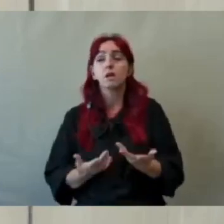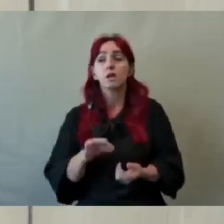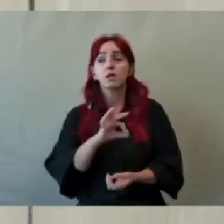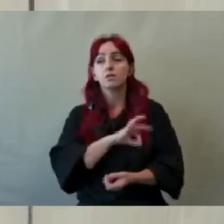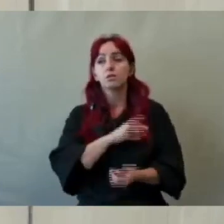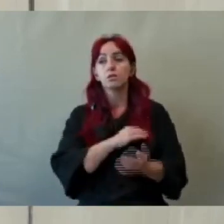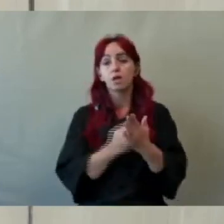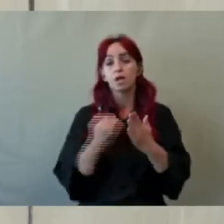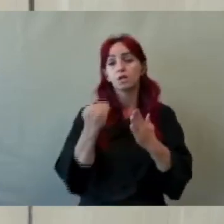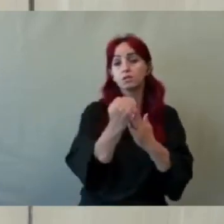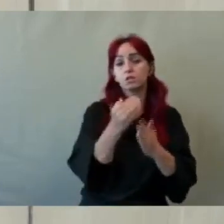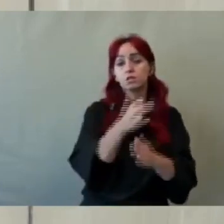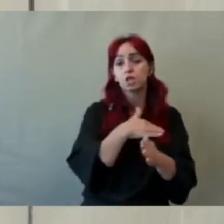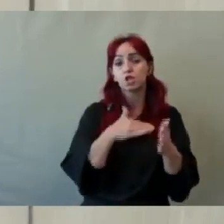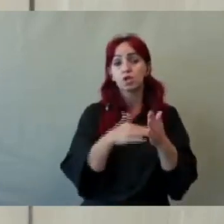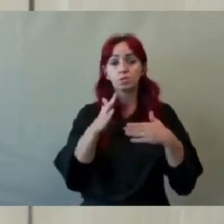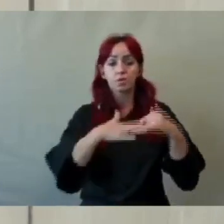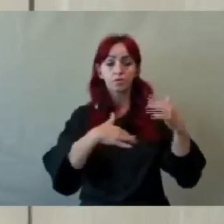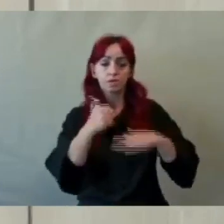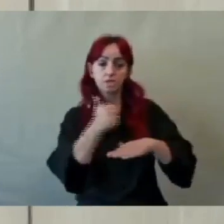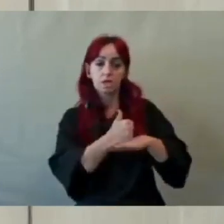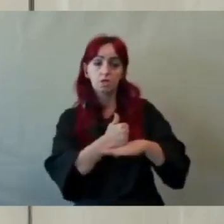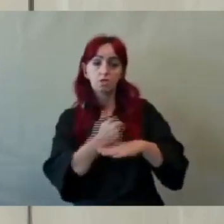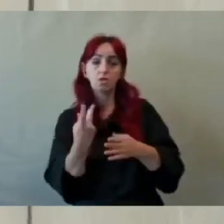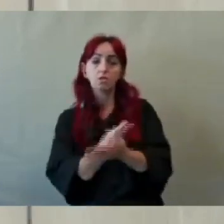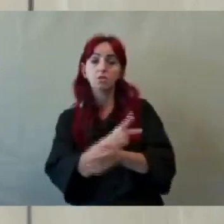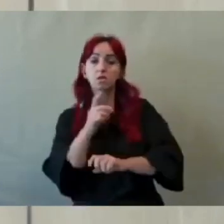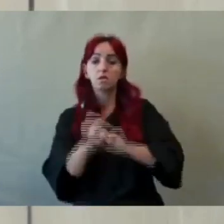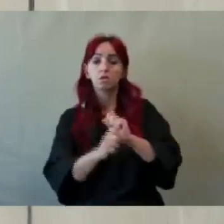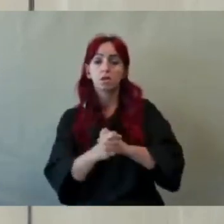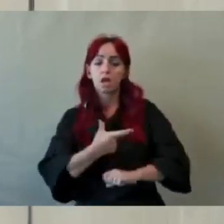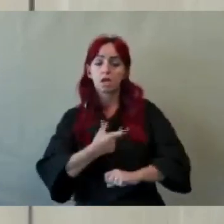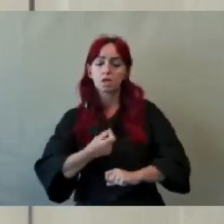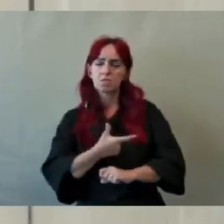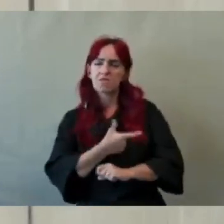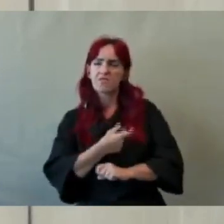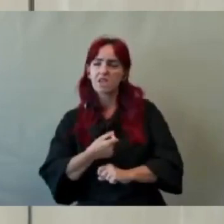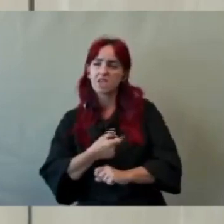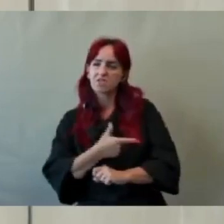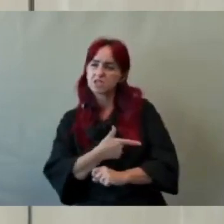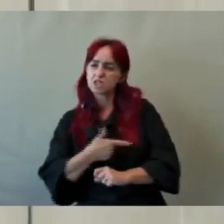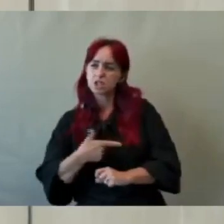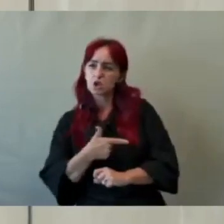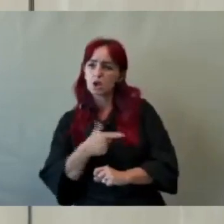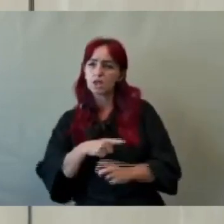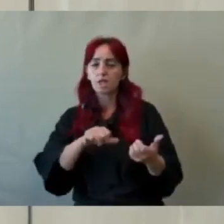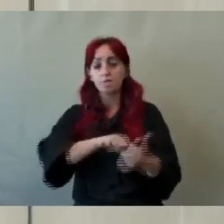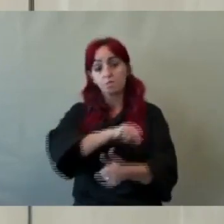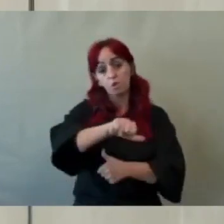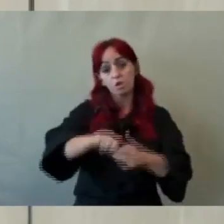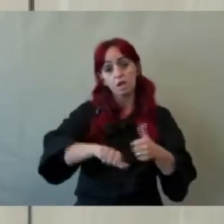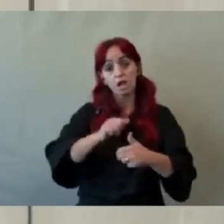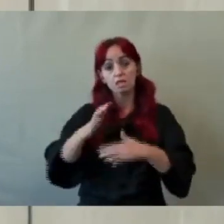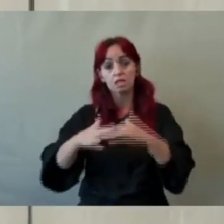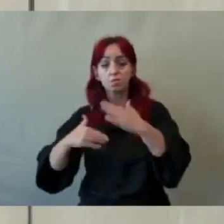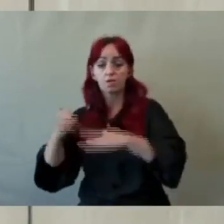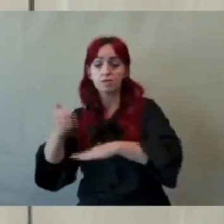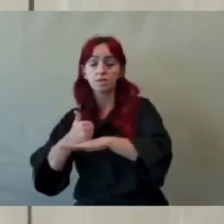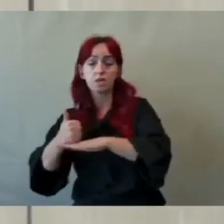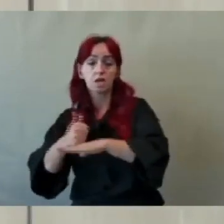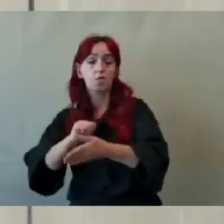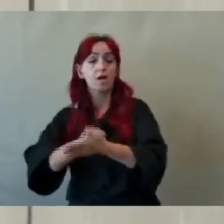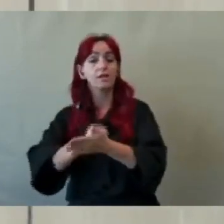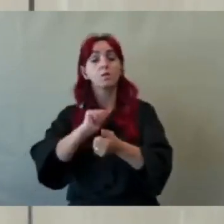carreira, a gente teve, em 2020 e 2022, mudança na estrutura da carreira para uma adequação que o governo fez, que não foi